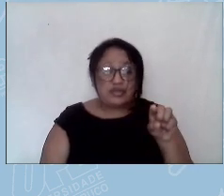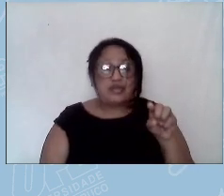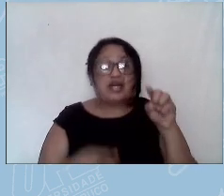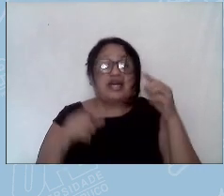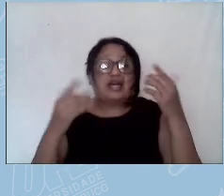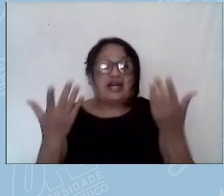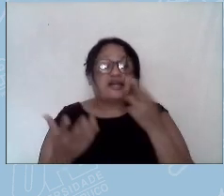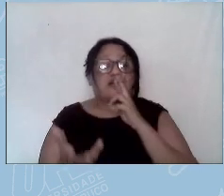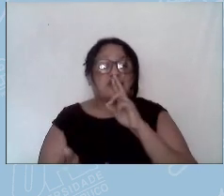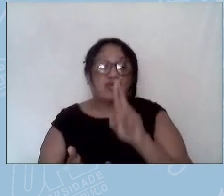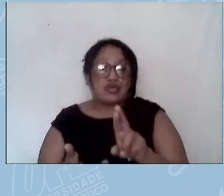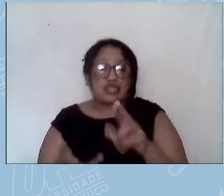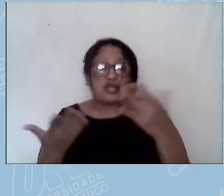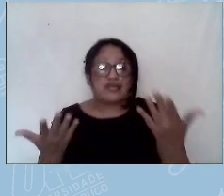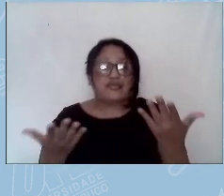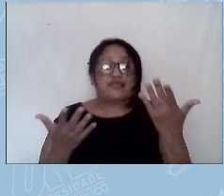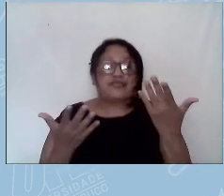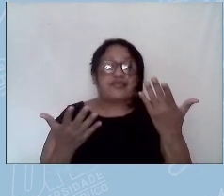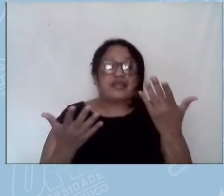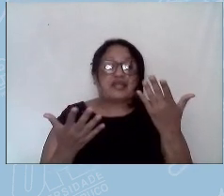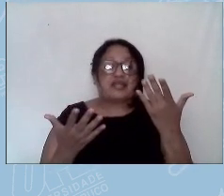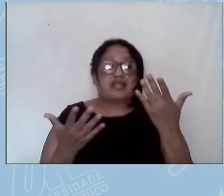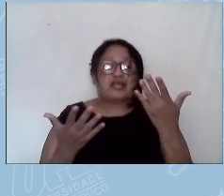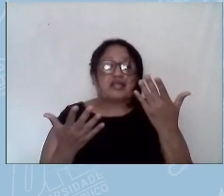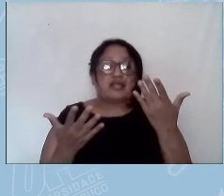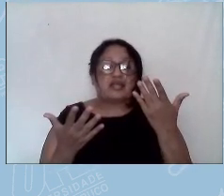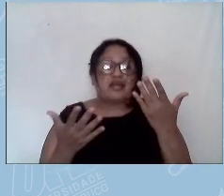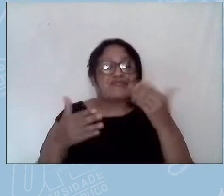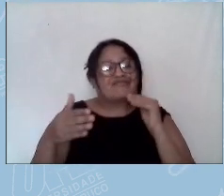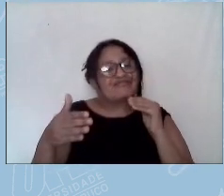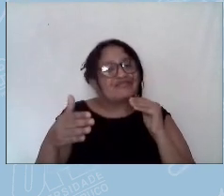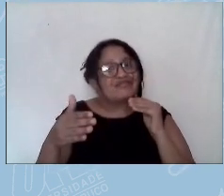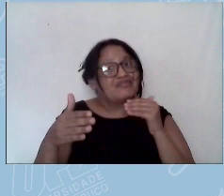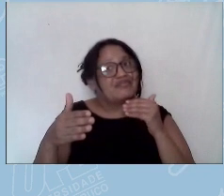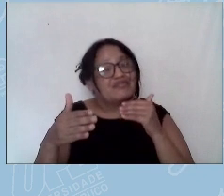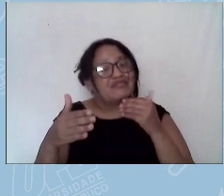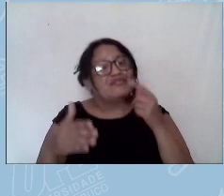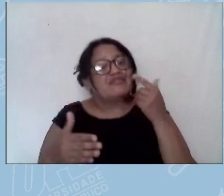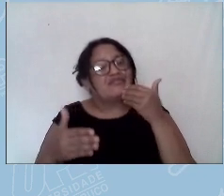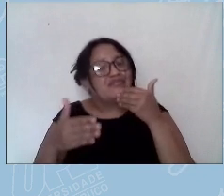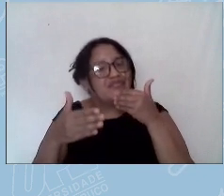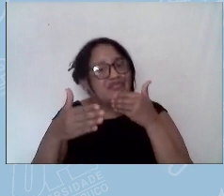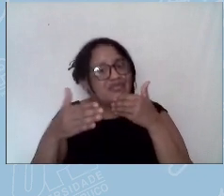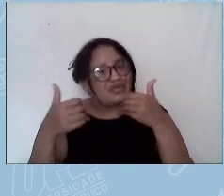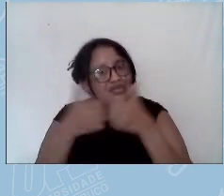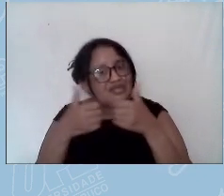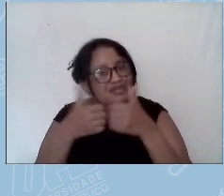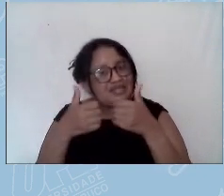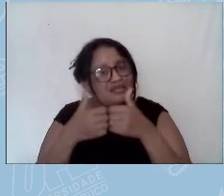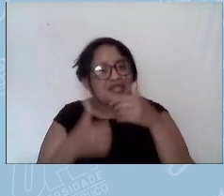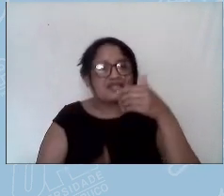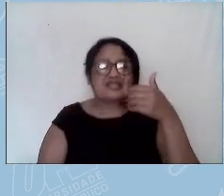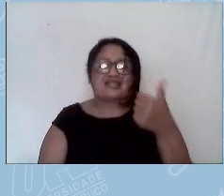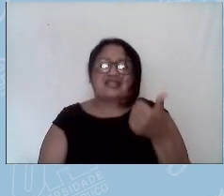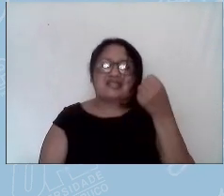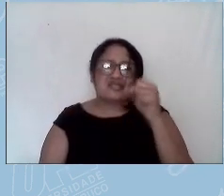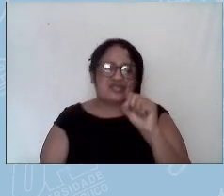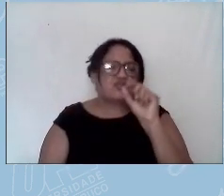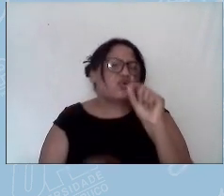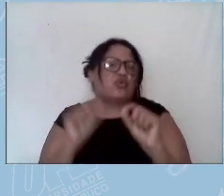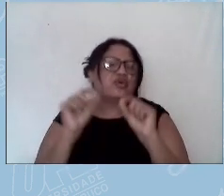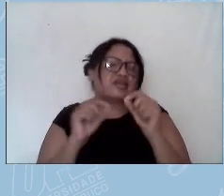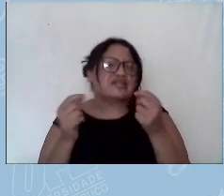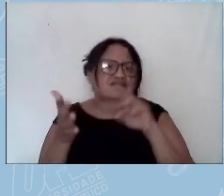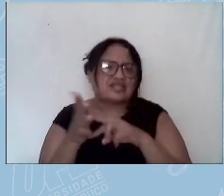como resposta aproximadamente 18 o que é que esse 18 significa